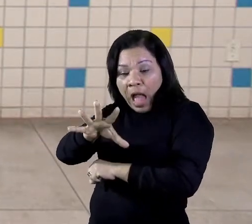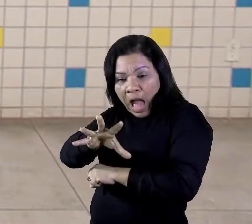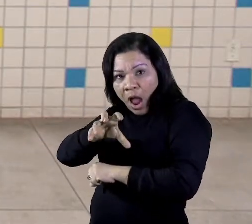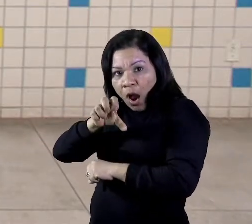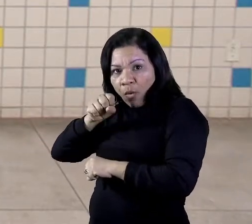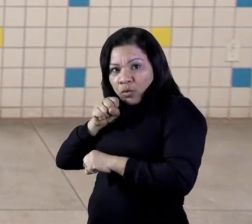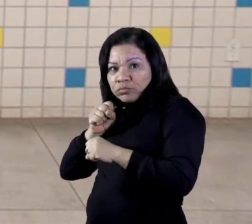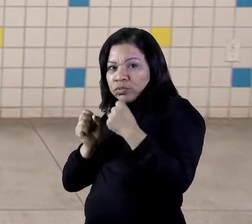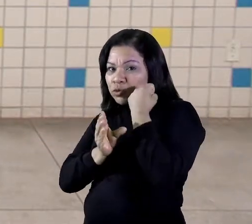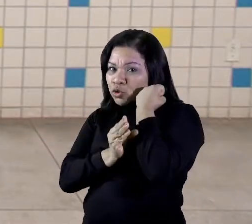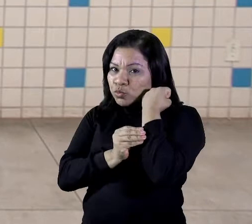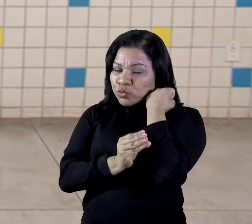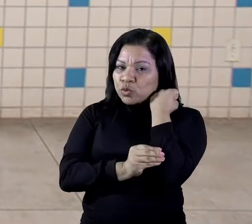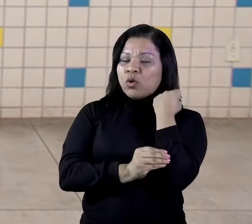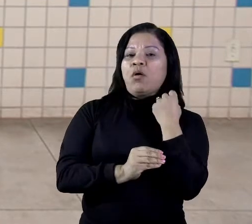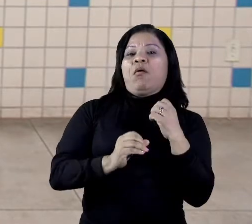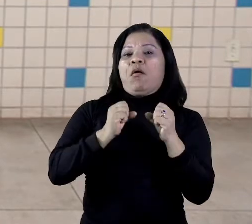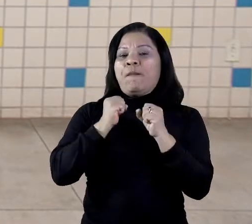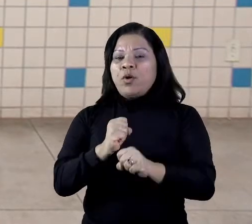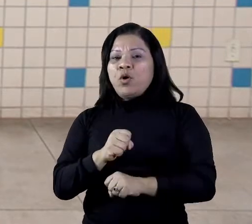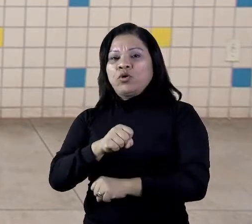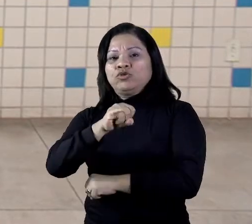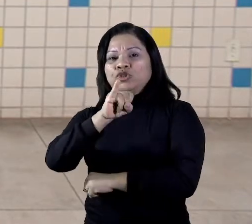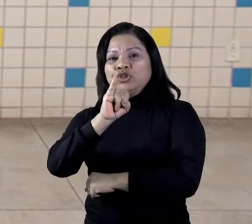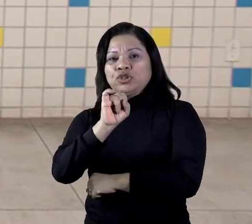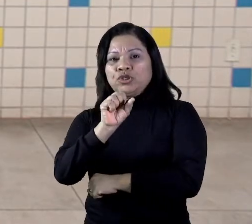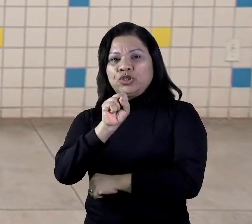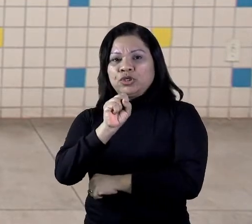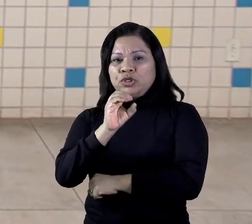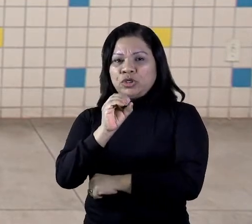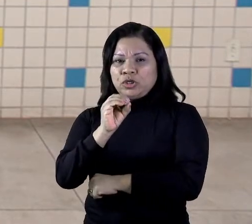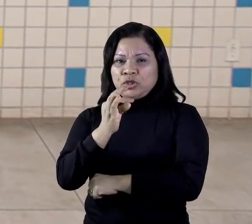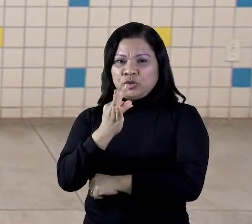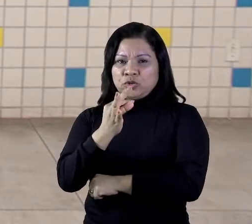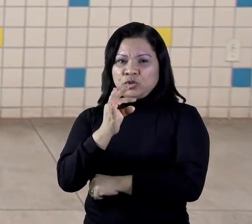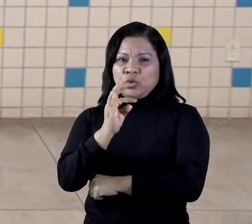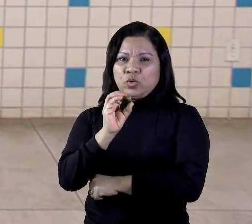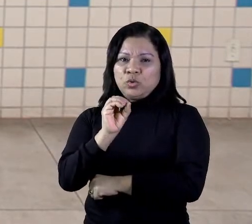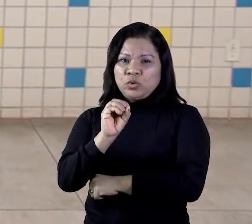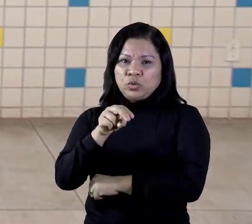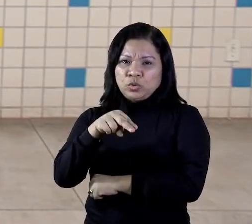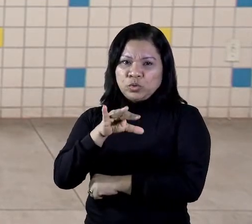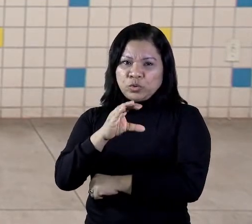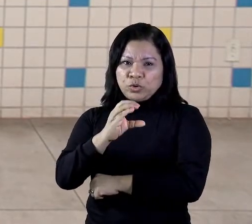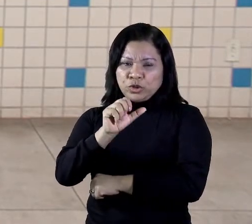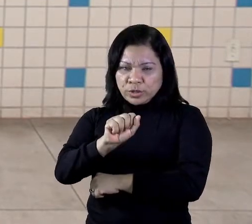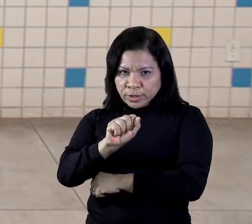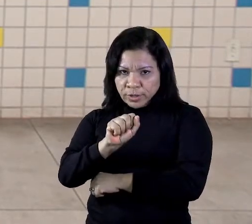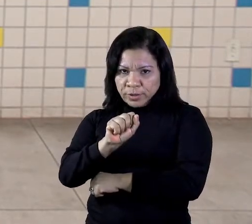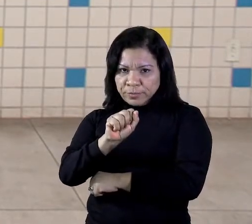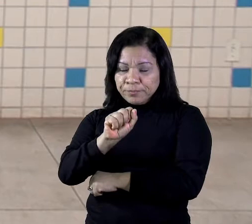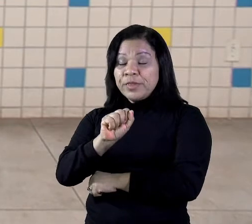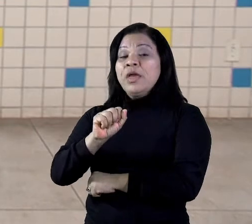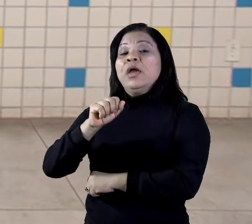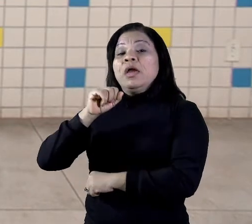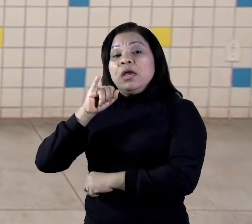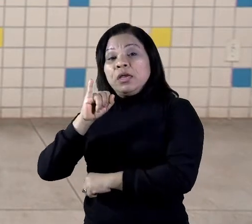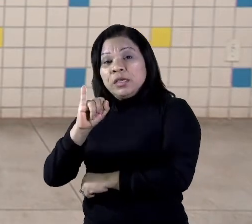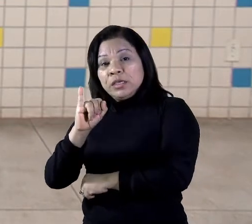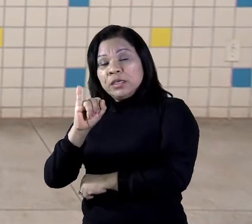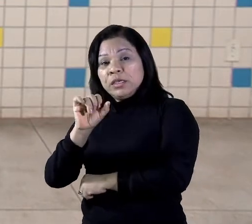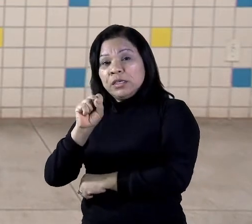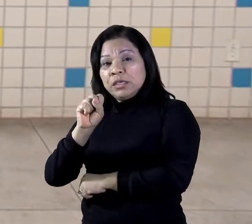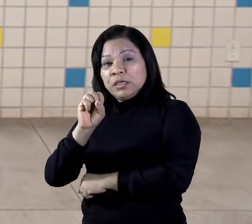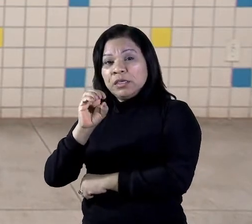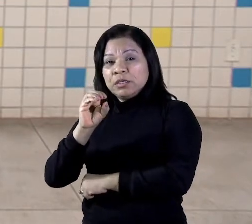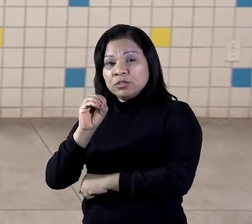do tipo isotônica ou isométrica. O que é isotônica? Só conheço isotônico aí para beber, né?